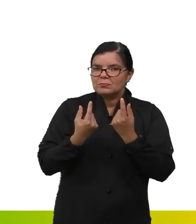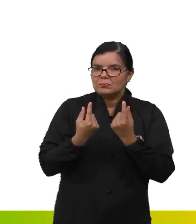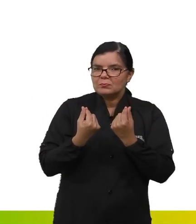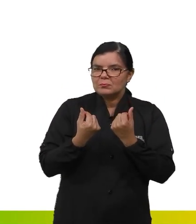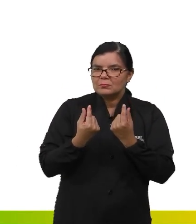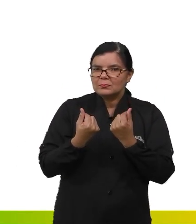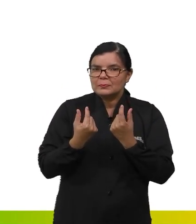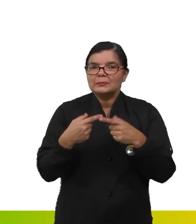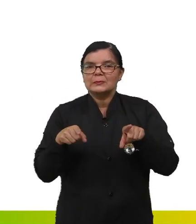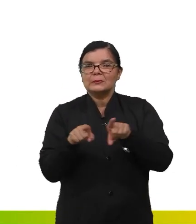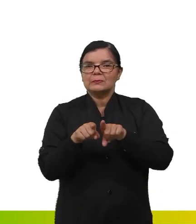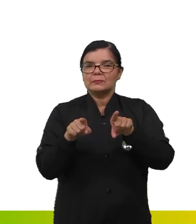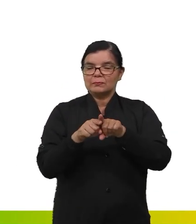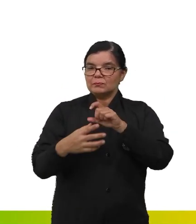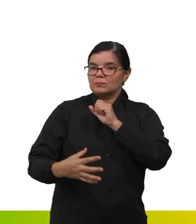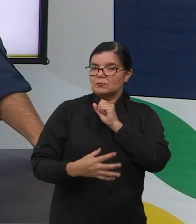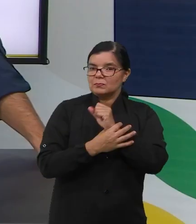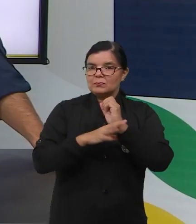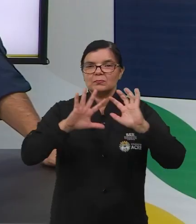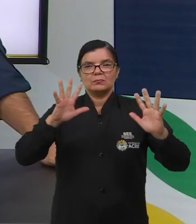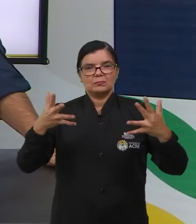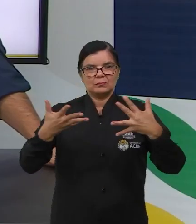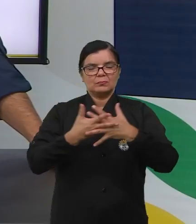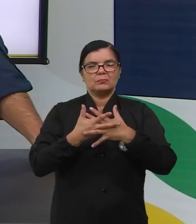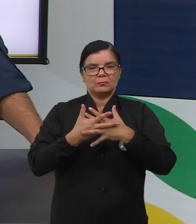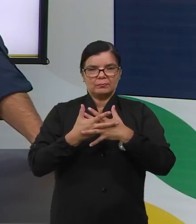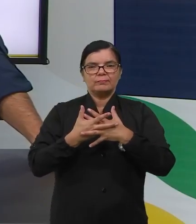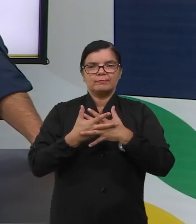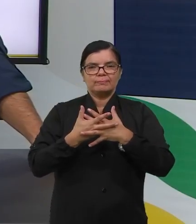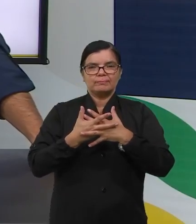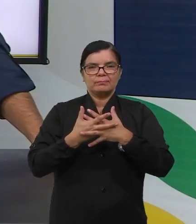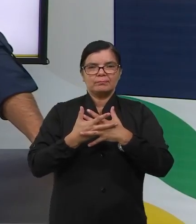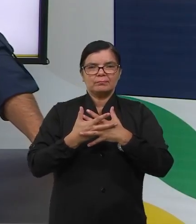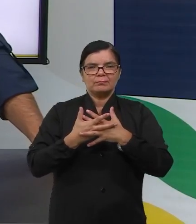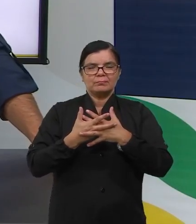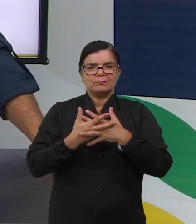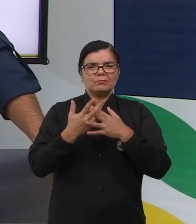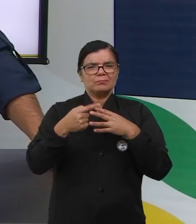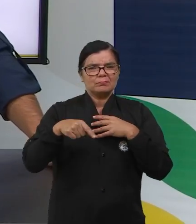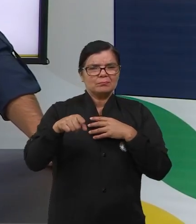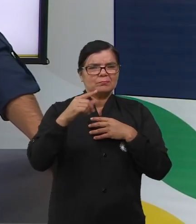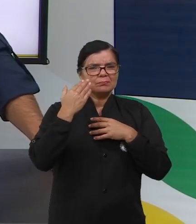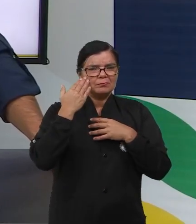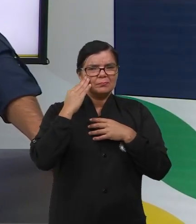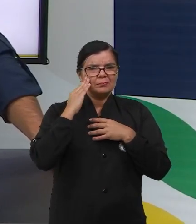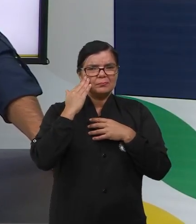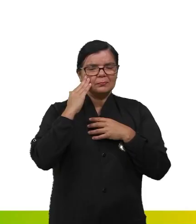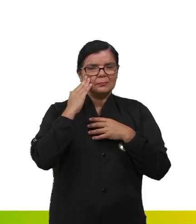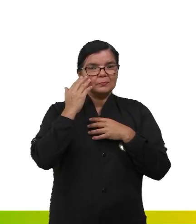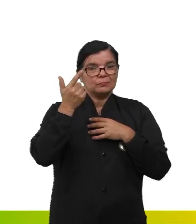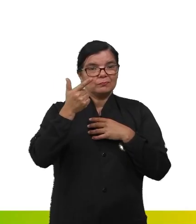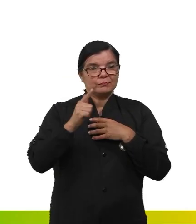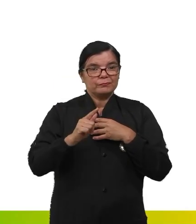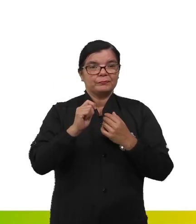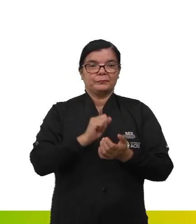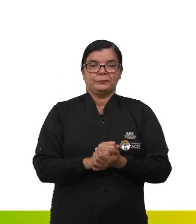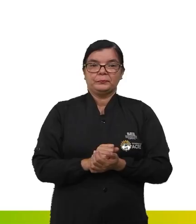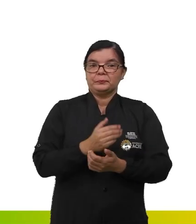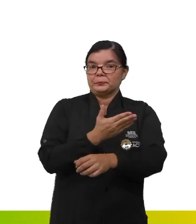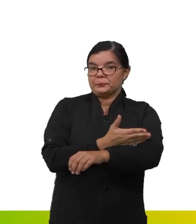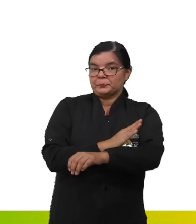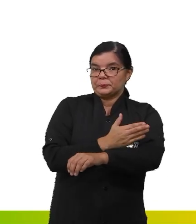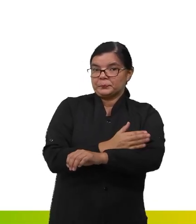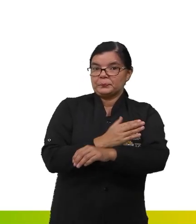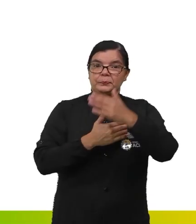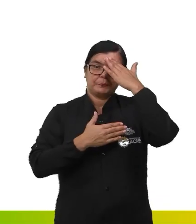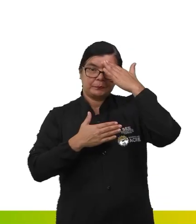socioemocionais, fortalecendo a cidadania. Olha, você conseguiu, você ouviu? Vamos mais uma vez, ó. A